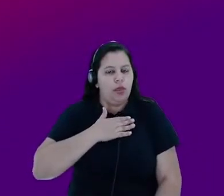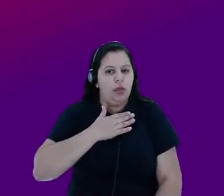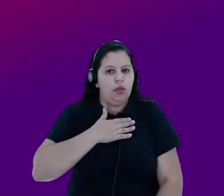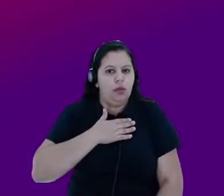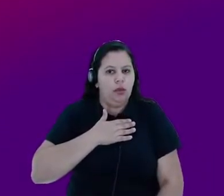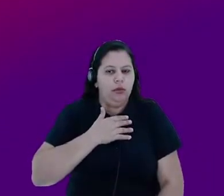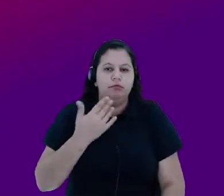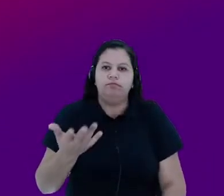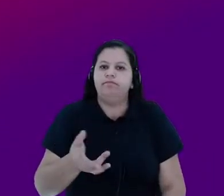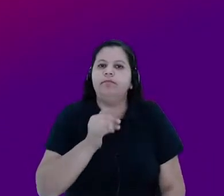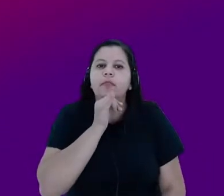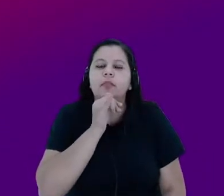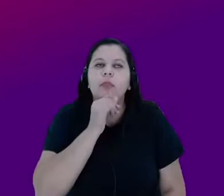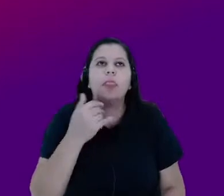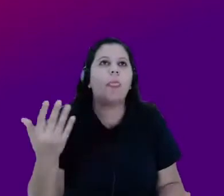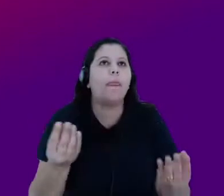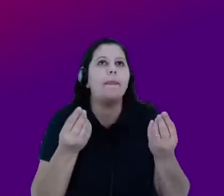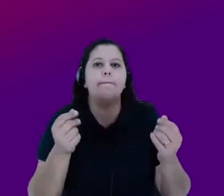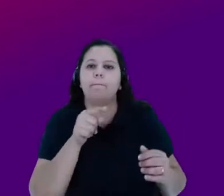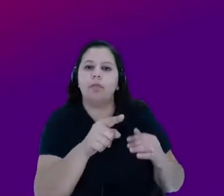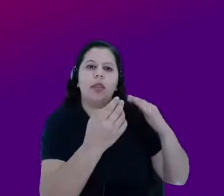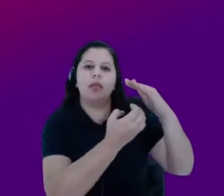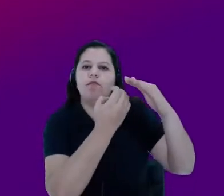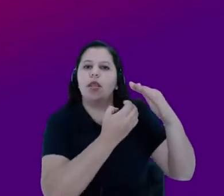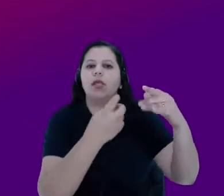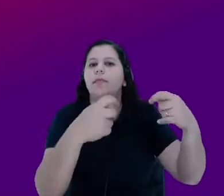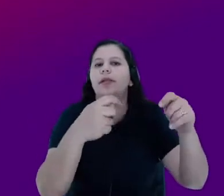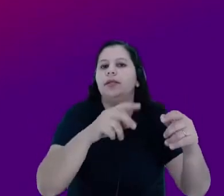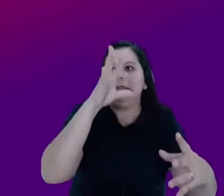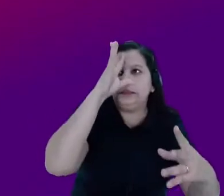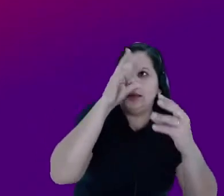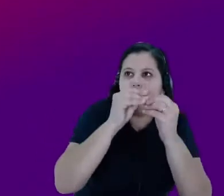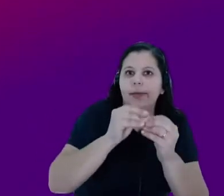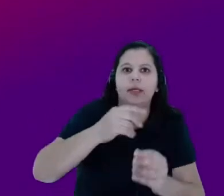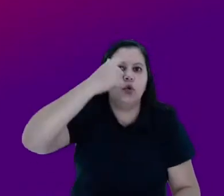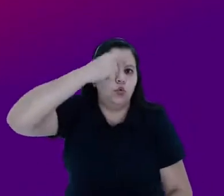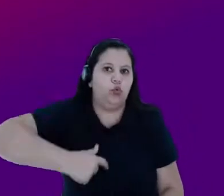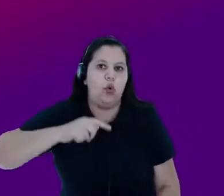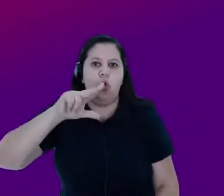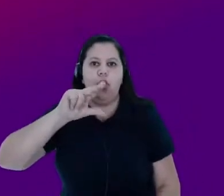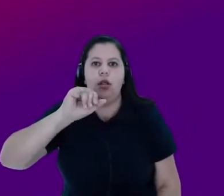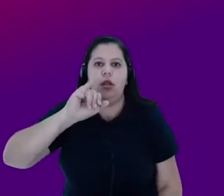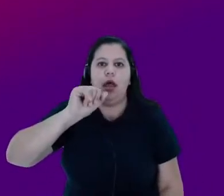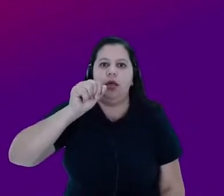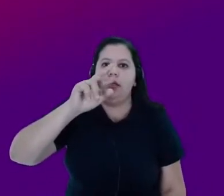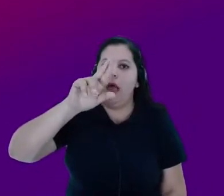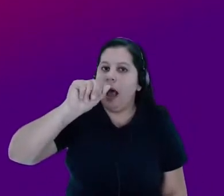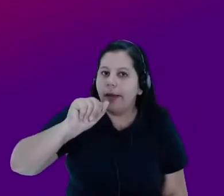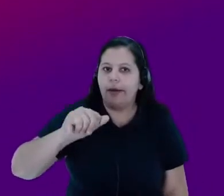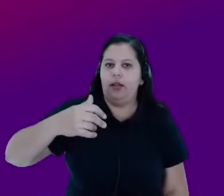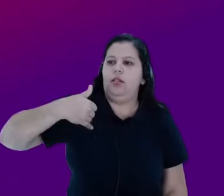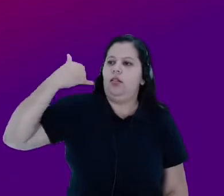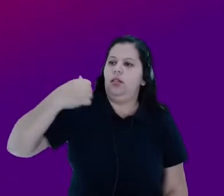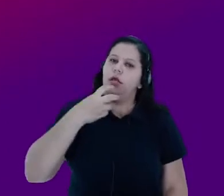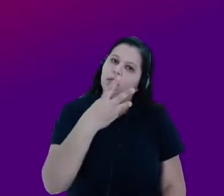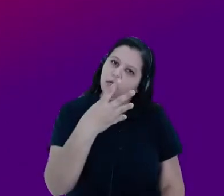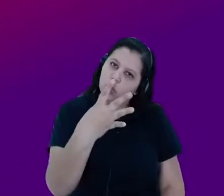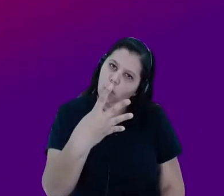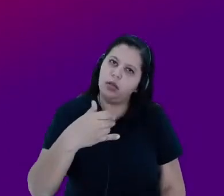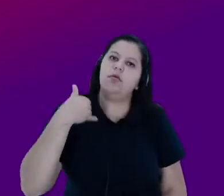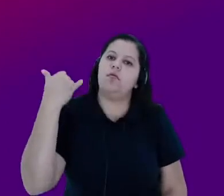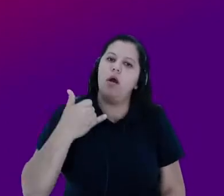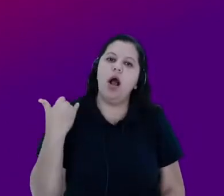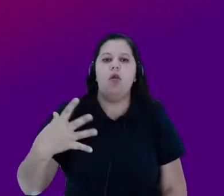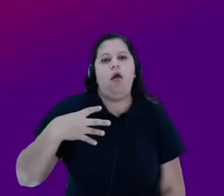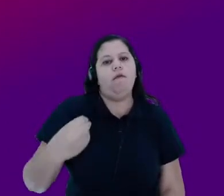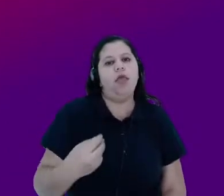Essa questão de... A seguradora, ela precisa saber que eu sou a Nayara, que eu tenho 34 anos, que eu tenho um filho de 2 anos. Ela precisa